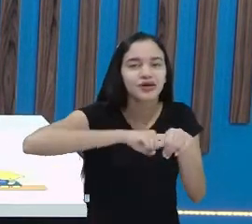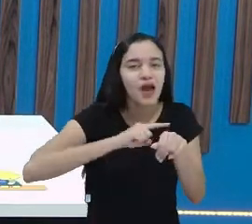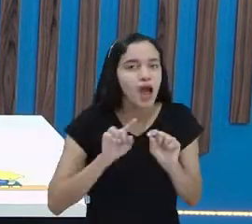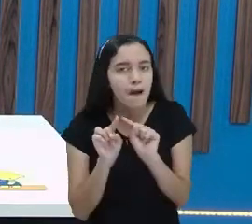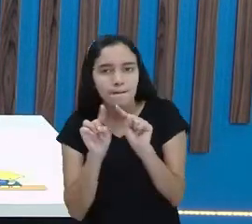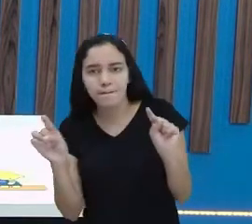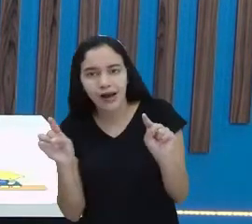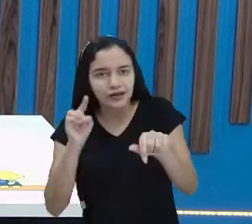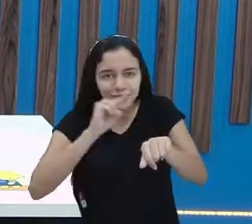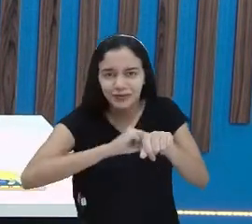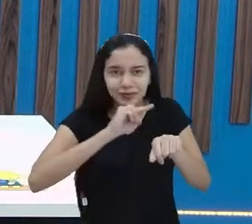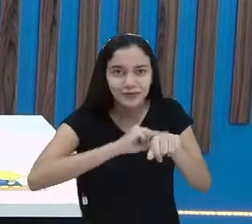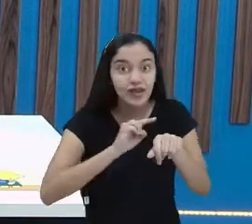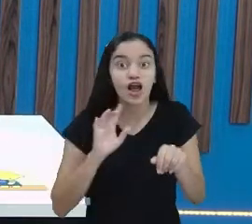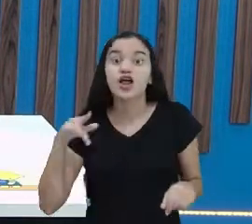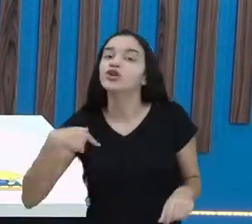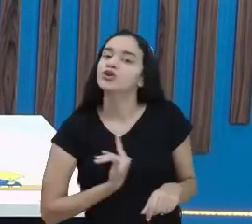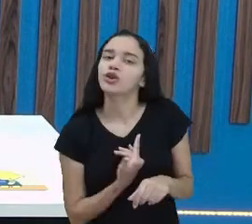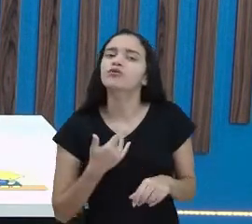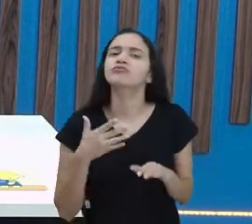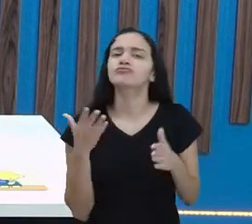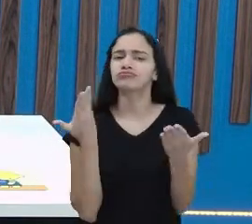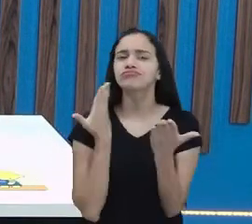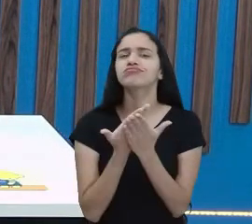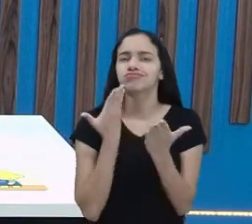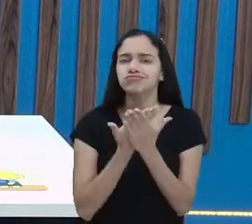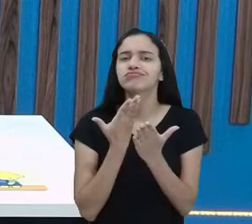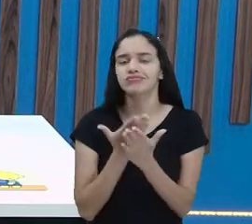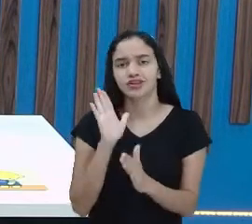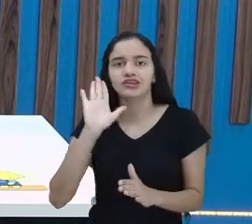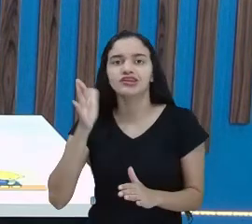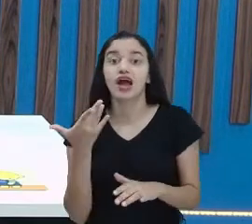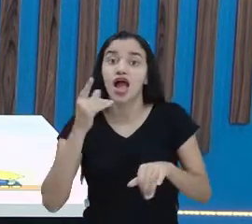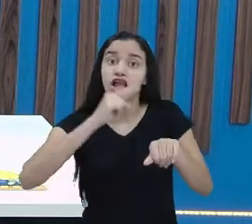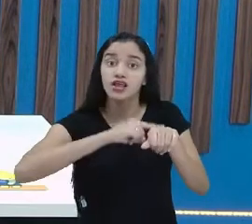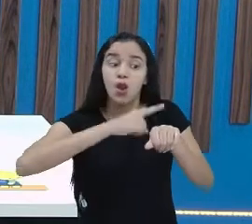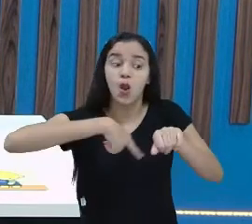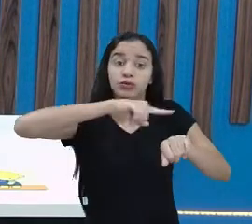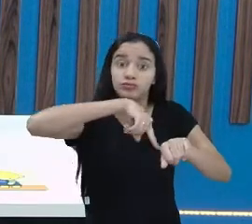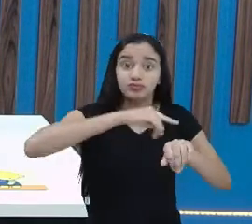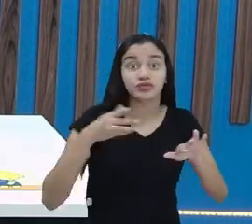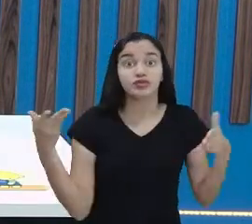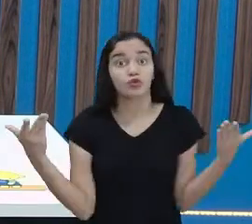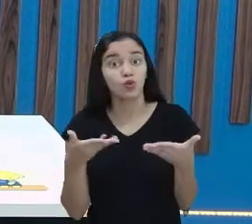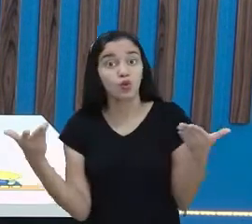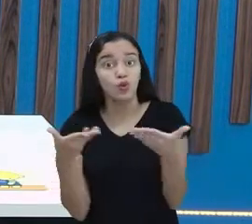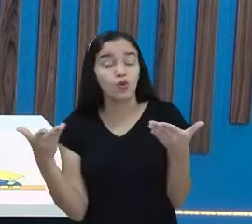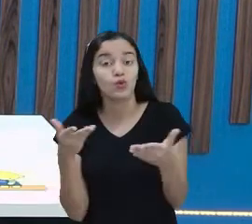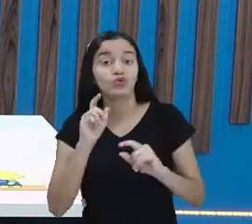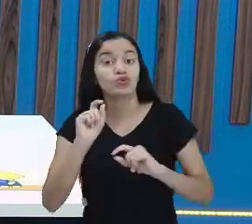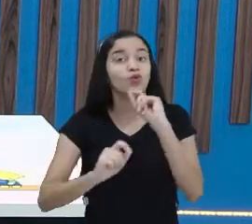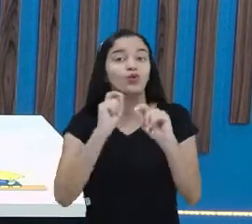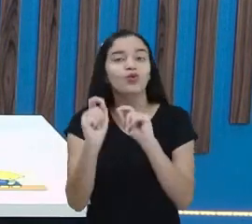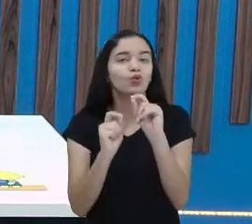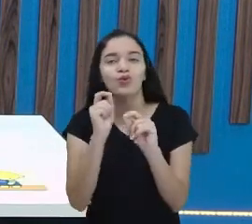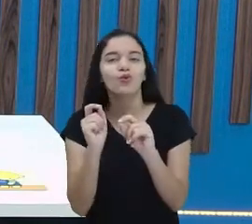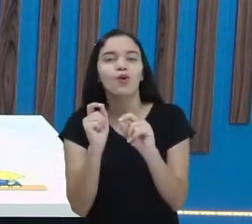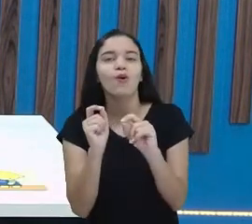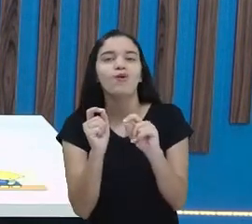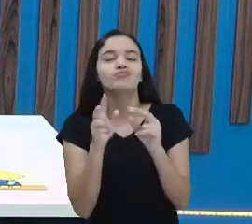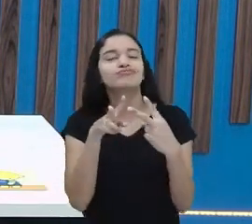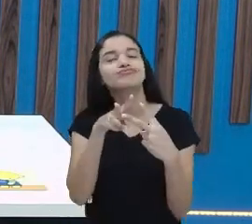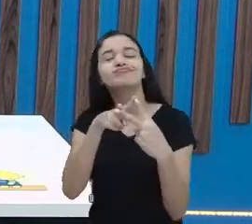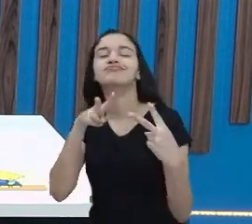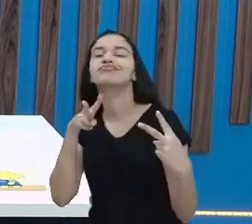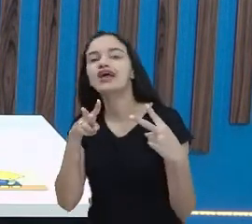qualquer relógio, tá certo? A gente já viu um pouquinho sobre leitura de horas em relógio analógico. Hoje a gente vai ver em relógios